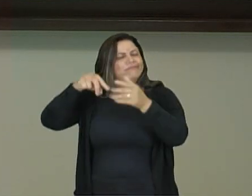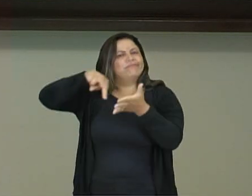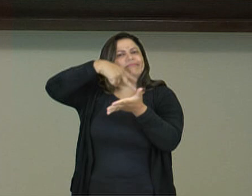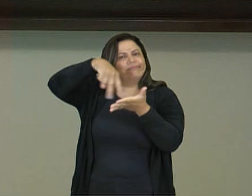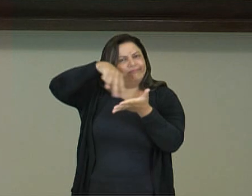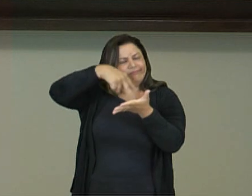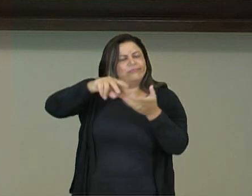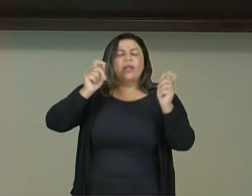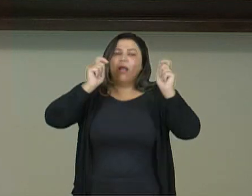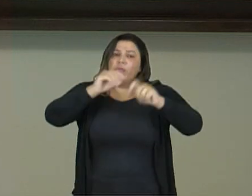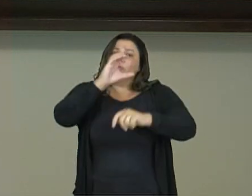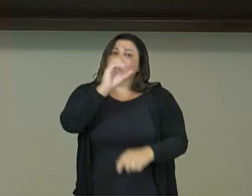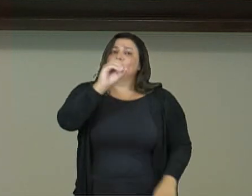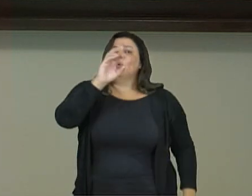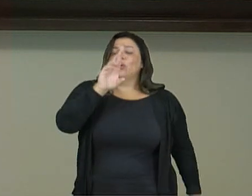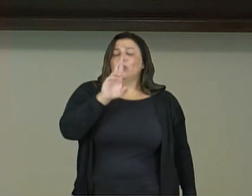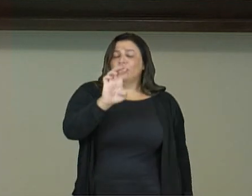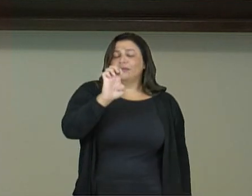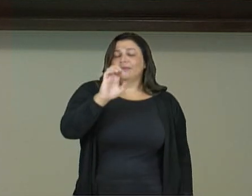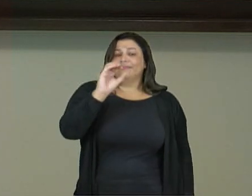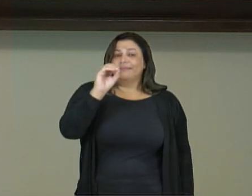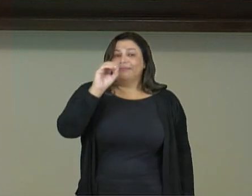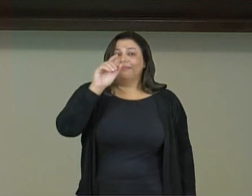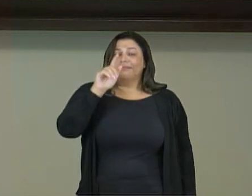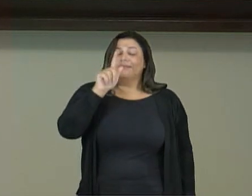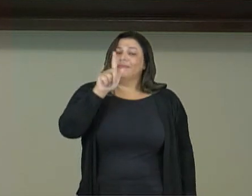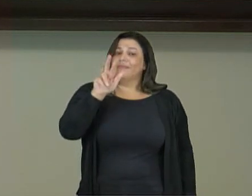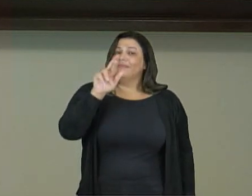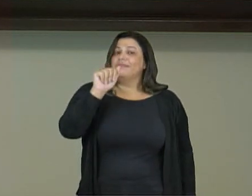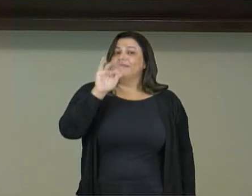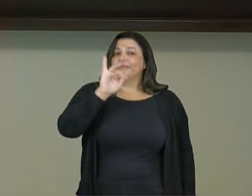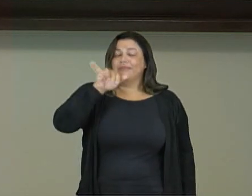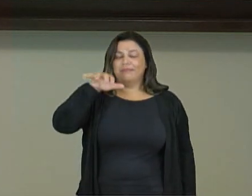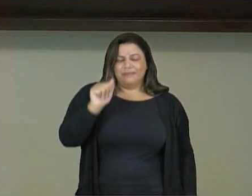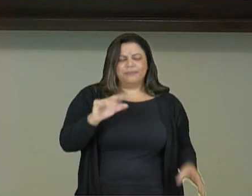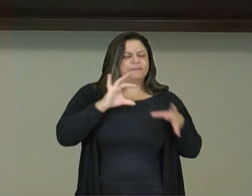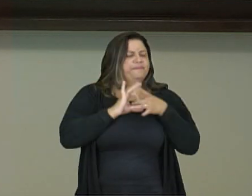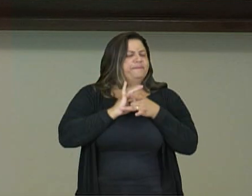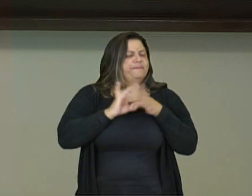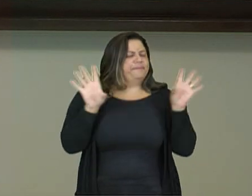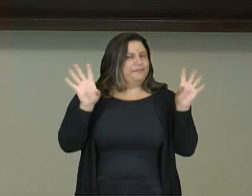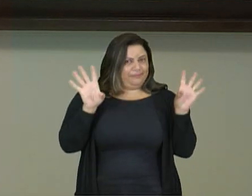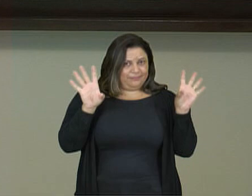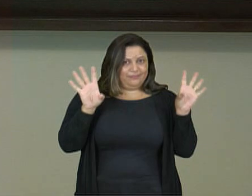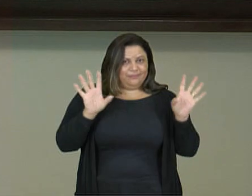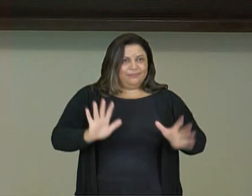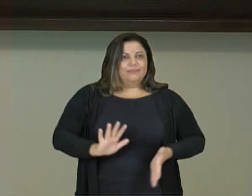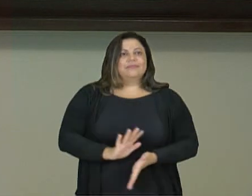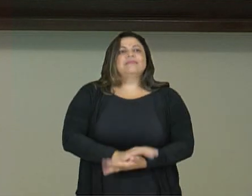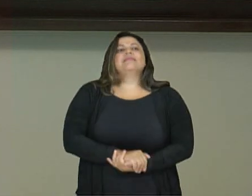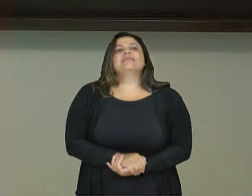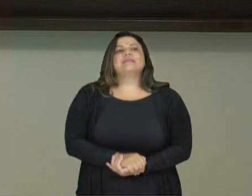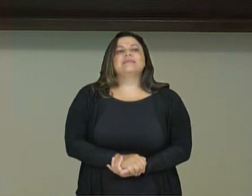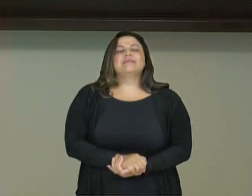uma coreografia através de uma improvisação, mas elas são independentes.